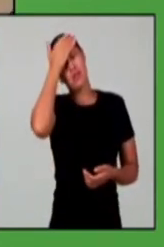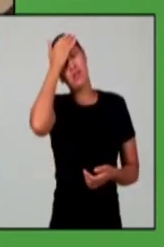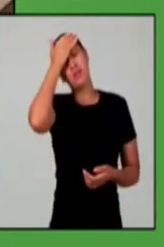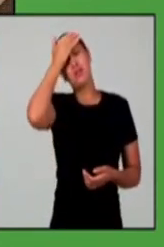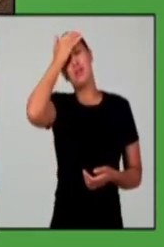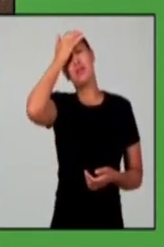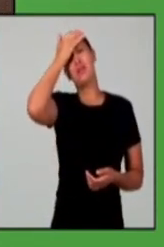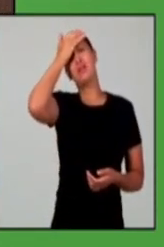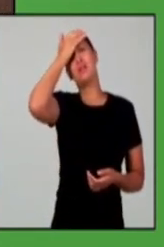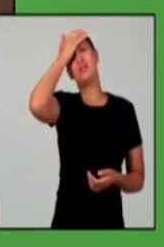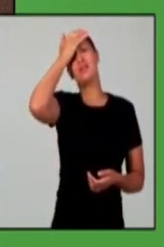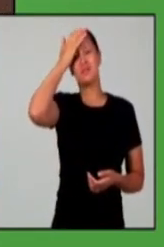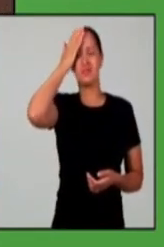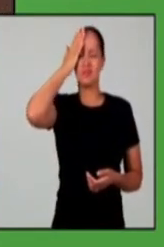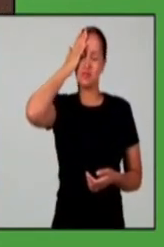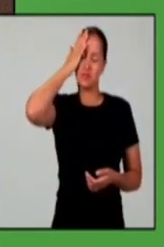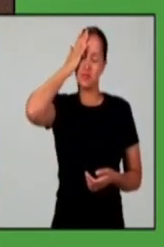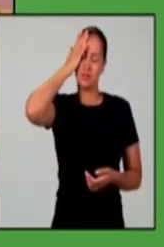A cabeça.